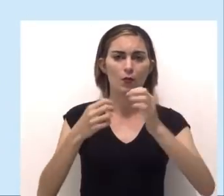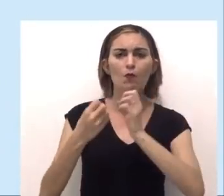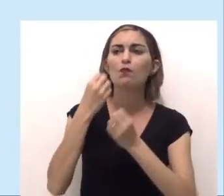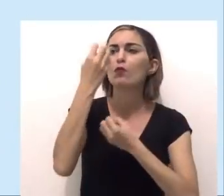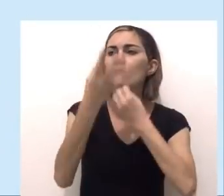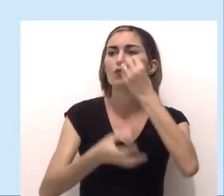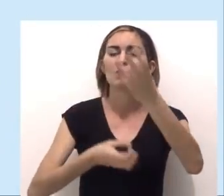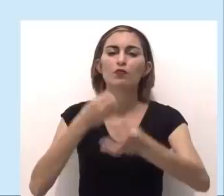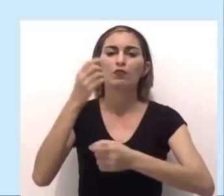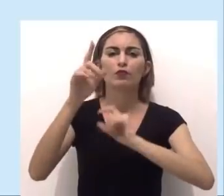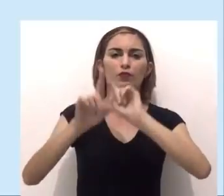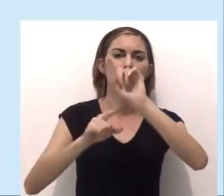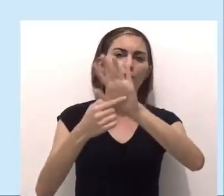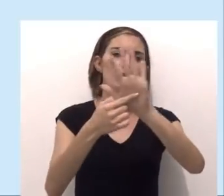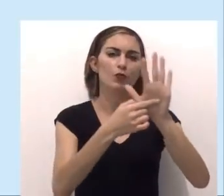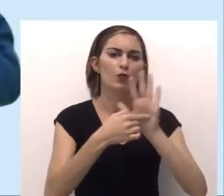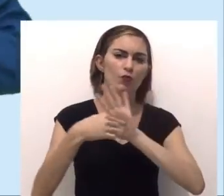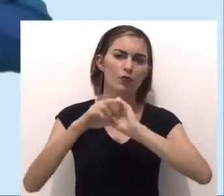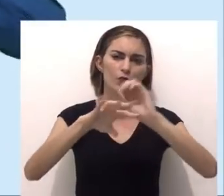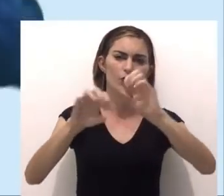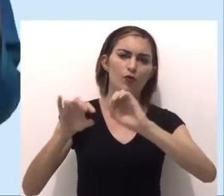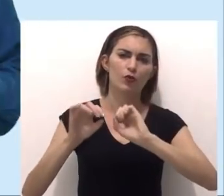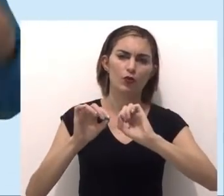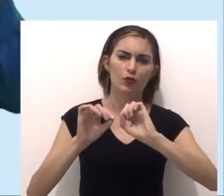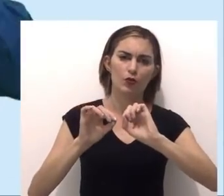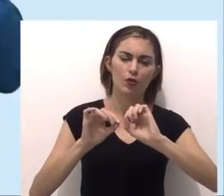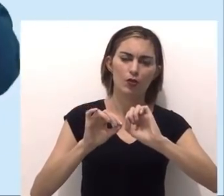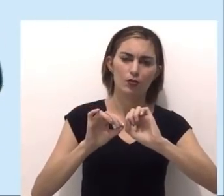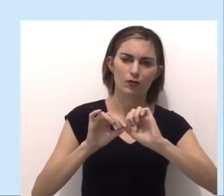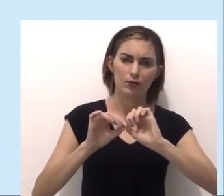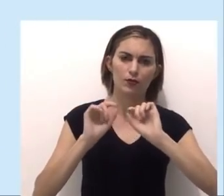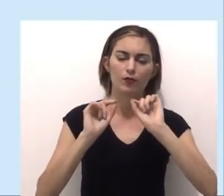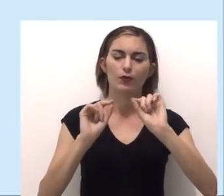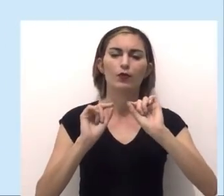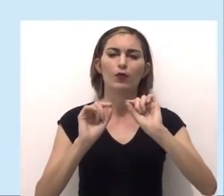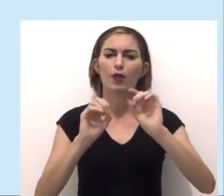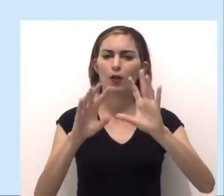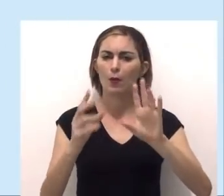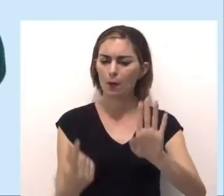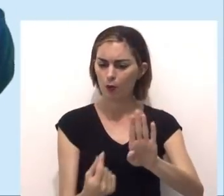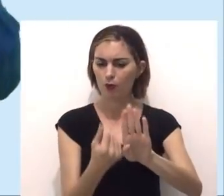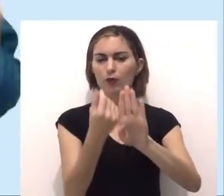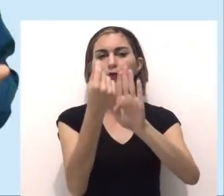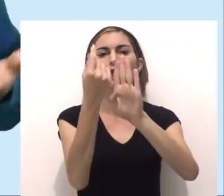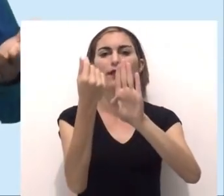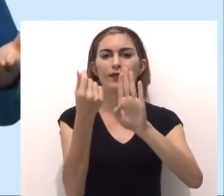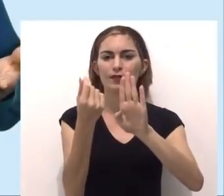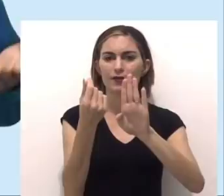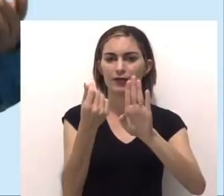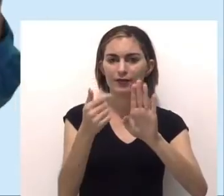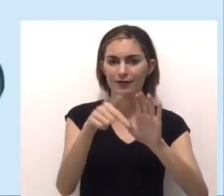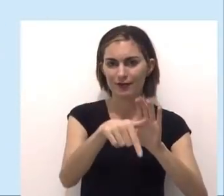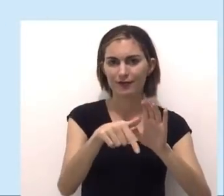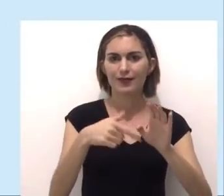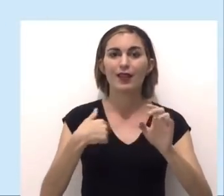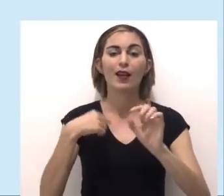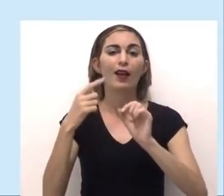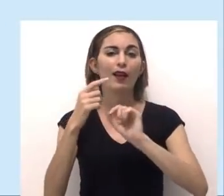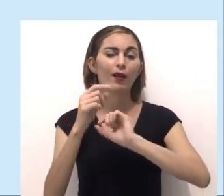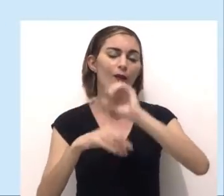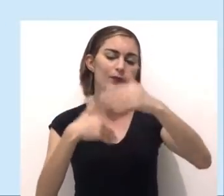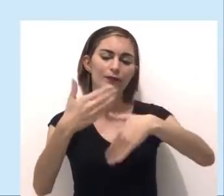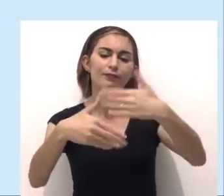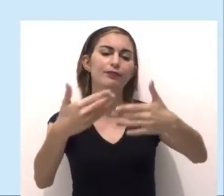que expressava o quê? As aspirações burguesas e